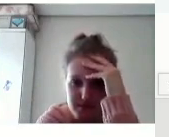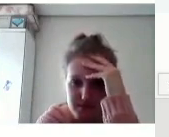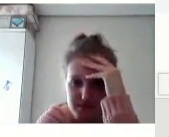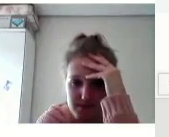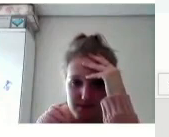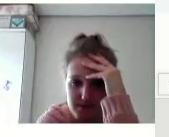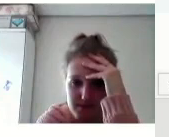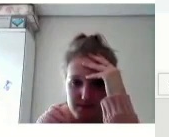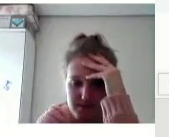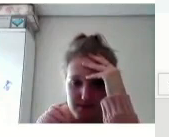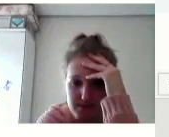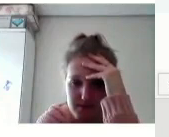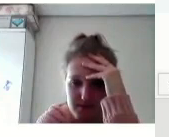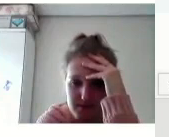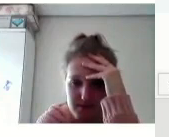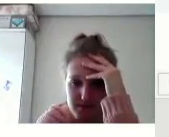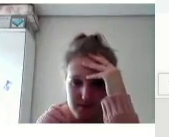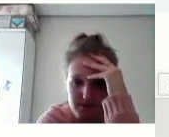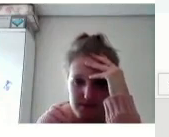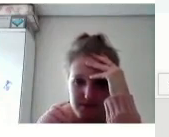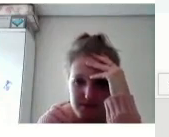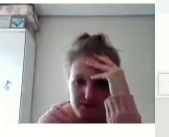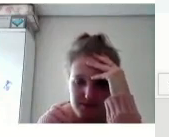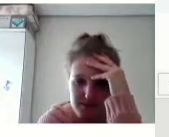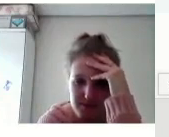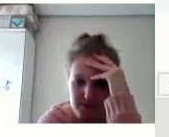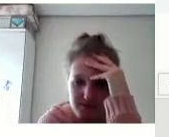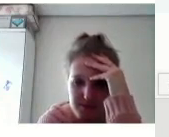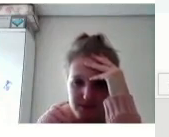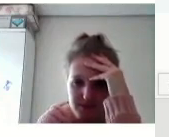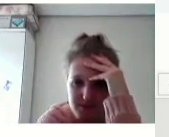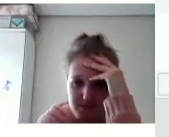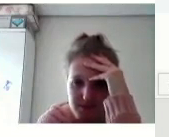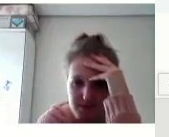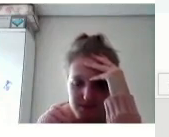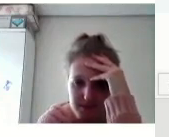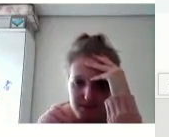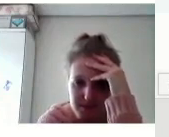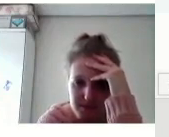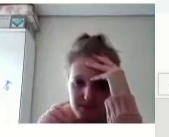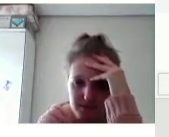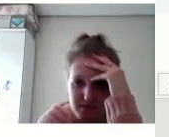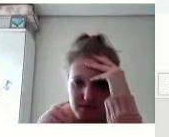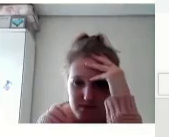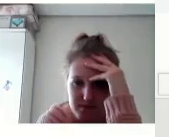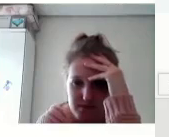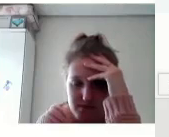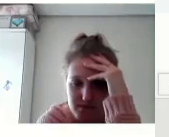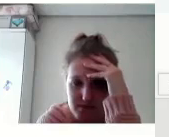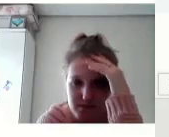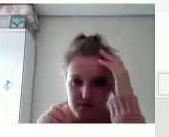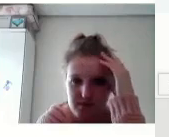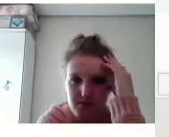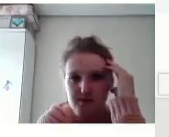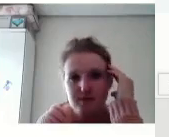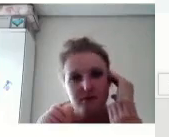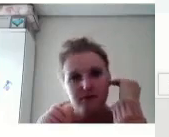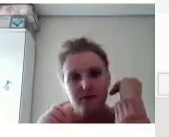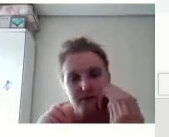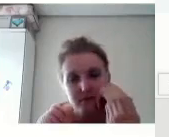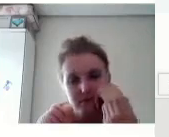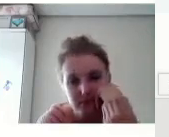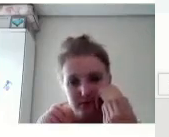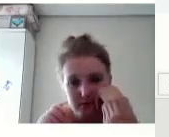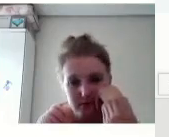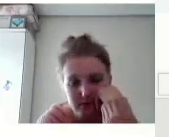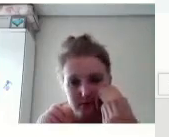aqui. Tem um termo complicado aqui para nós, que, obviamente, na aula passada a gente mostrou a dependência da variação da funcional em